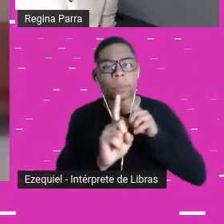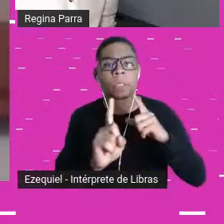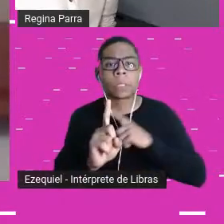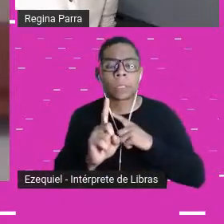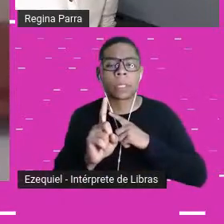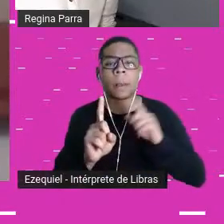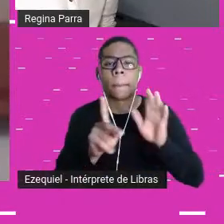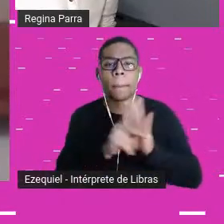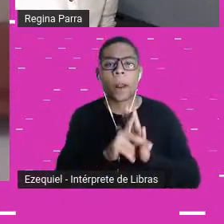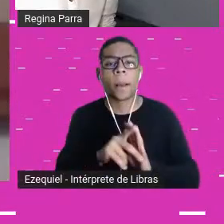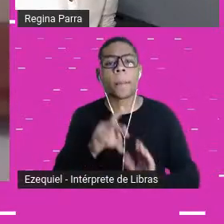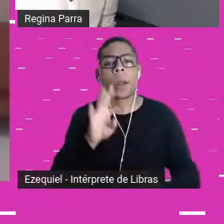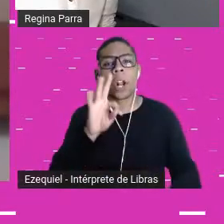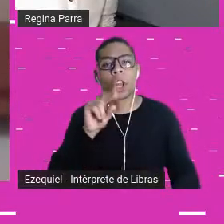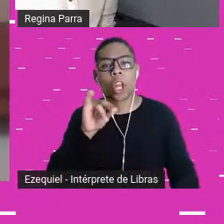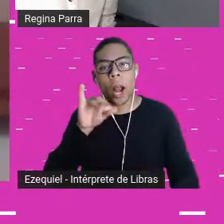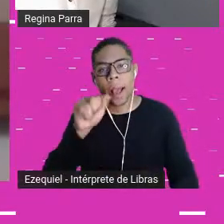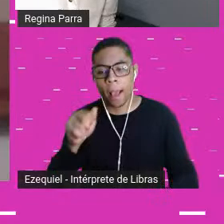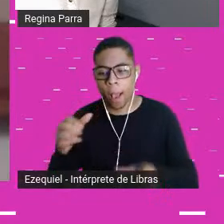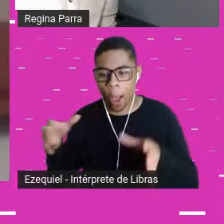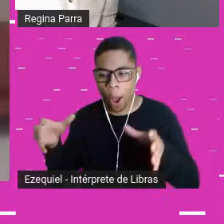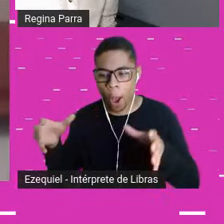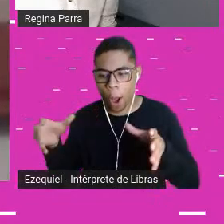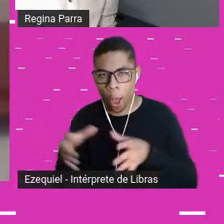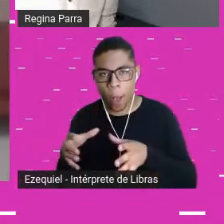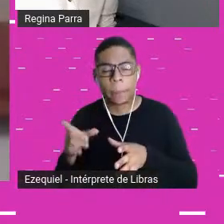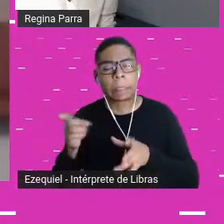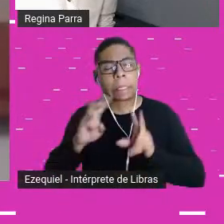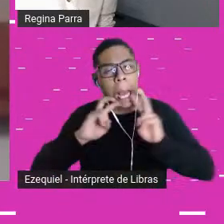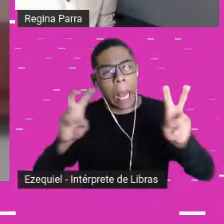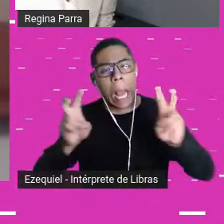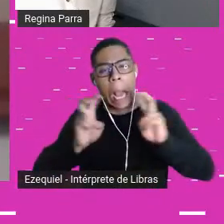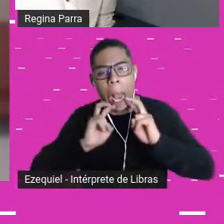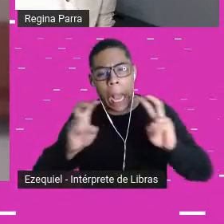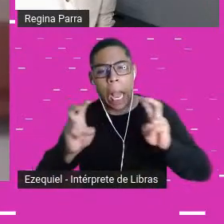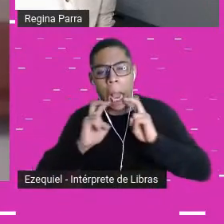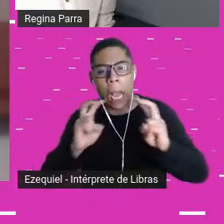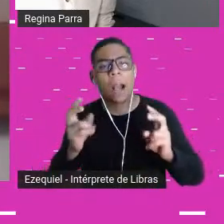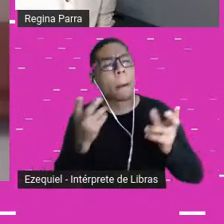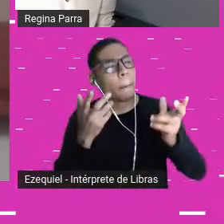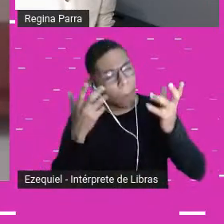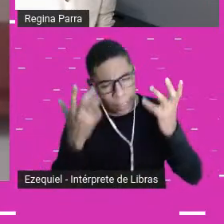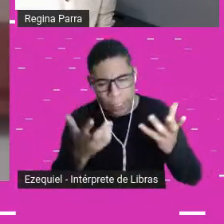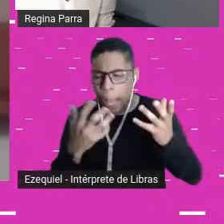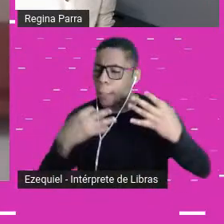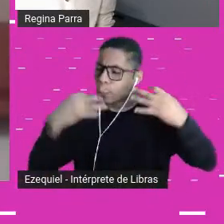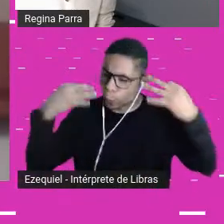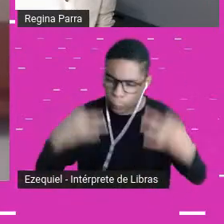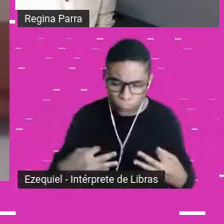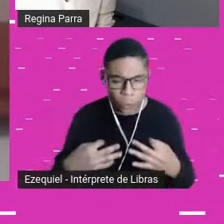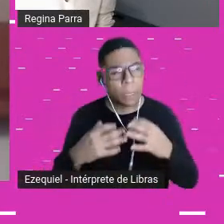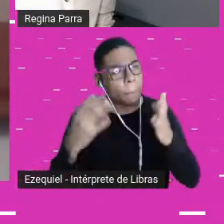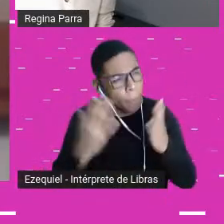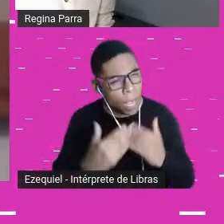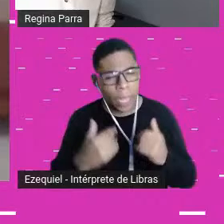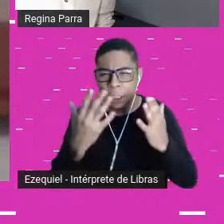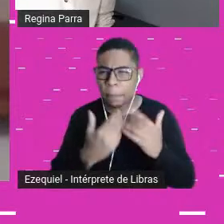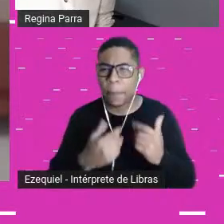troianas ali gritando por, né, por justiça e clamando